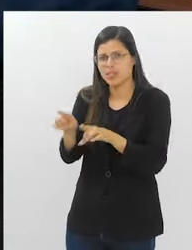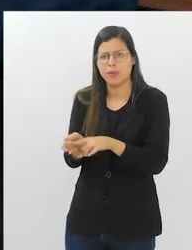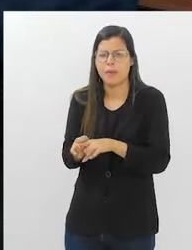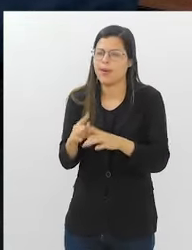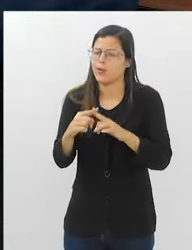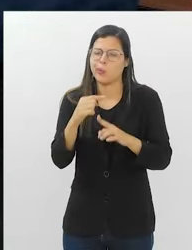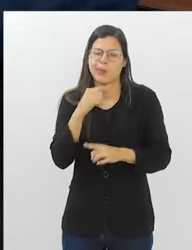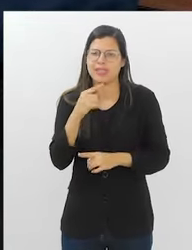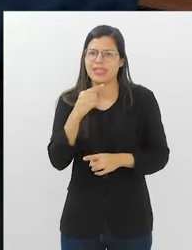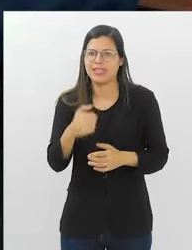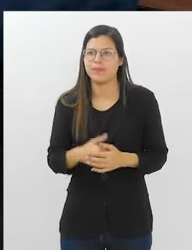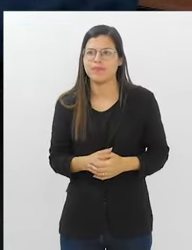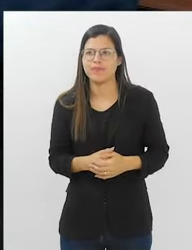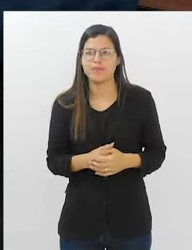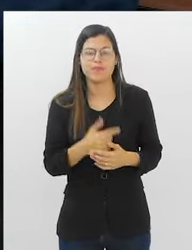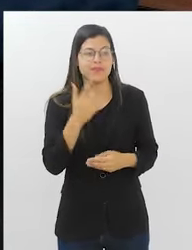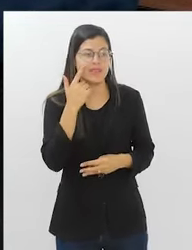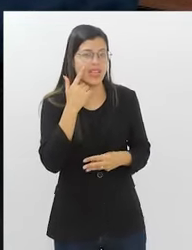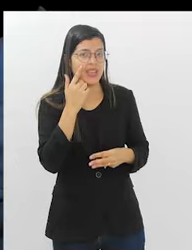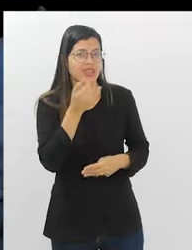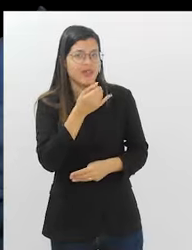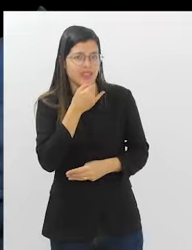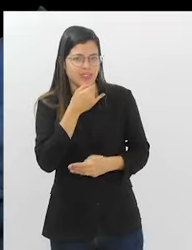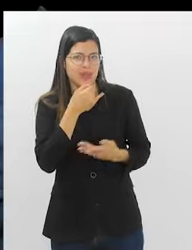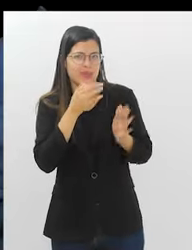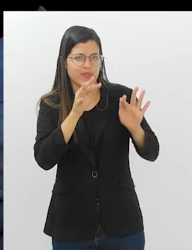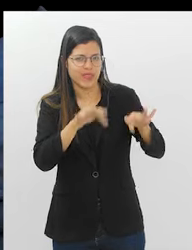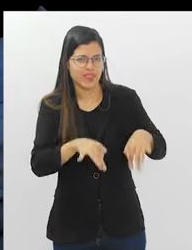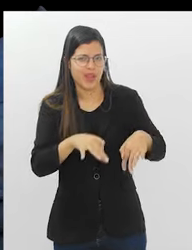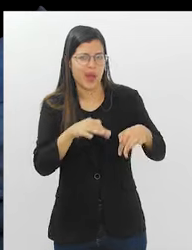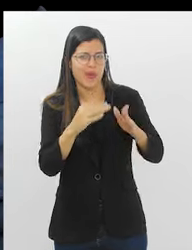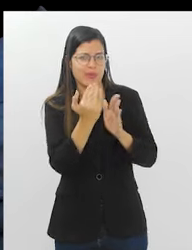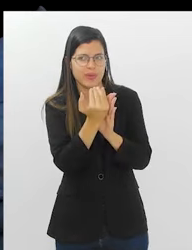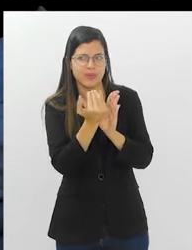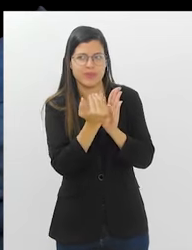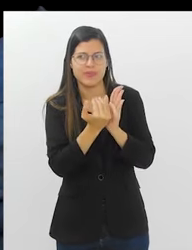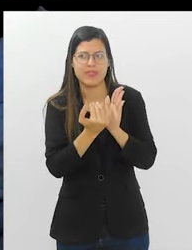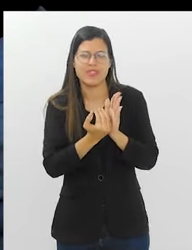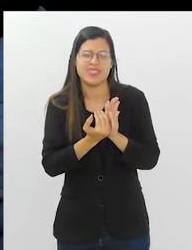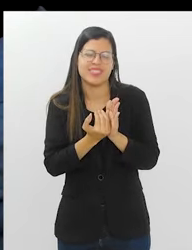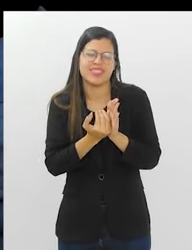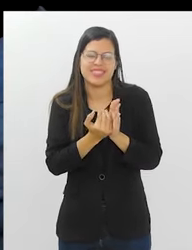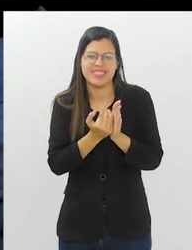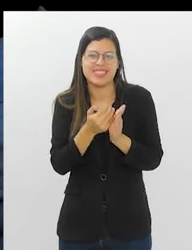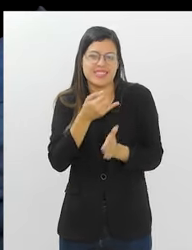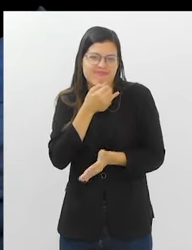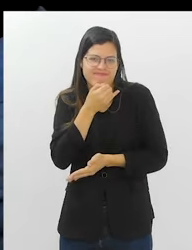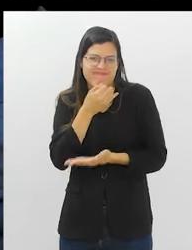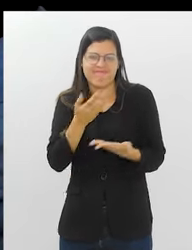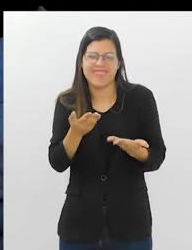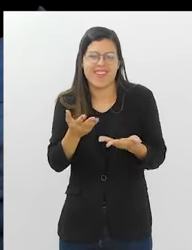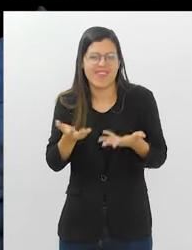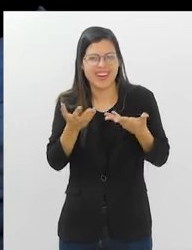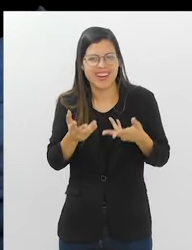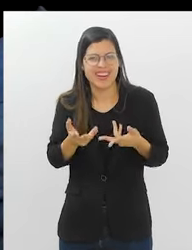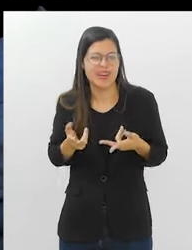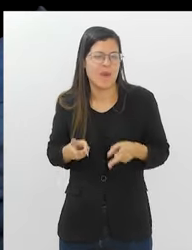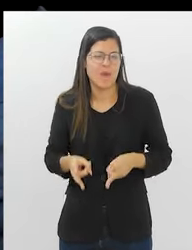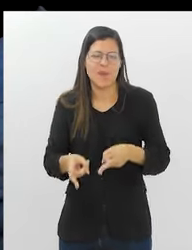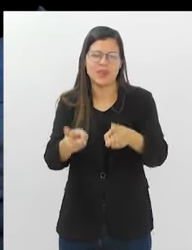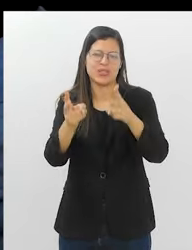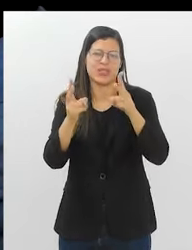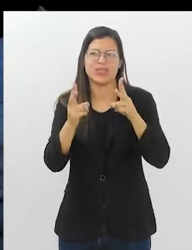conseguiu ver. Olha, felizmente, chegando ao nosso final do nosso programa, como sempre, dá uma dor no peito por mim, a